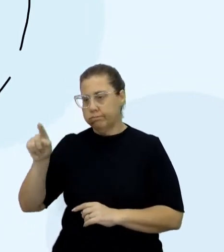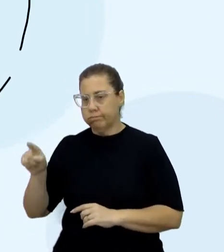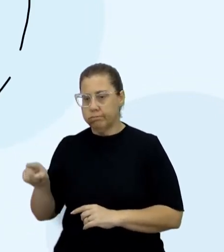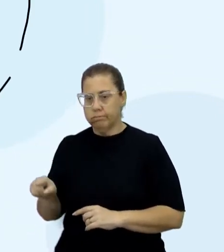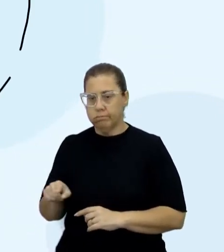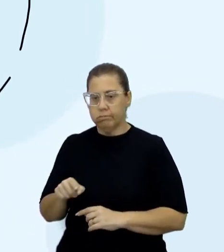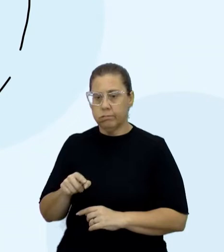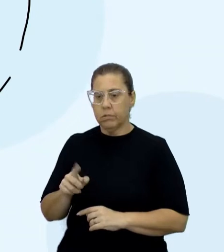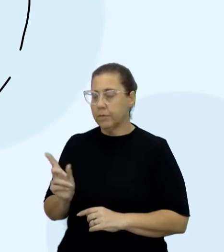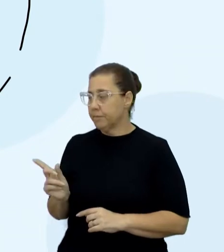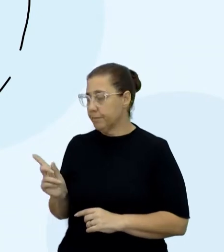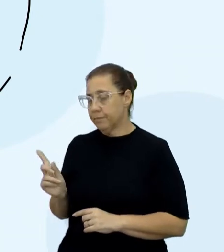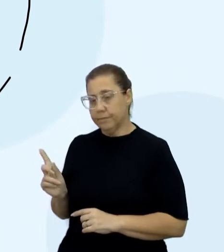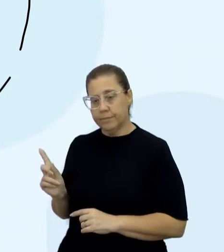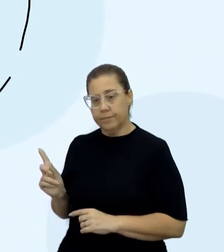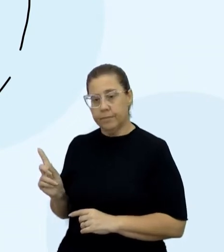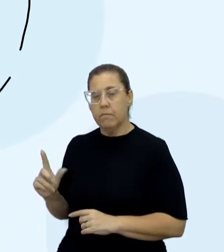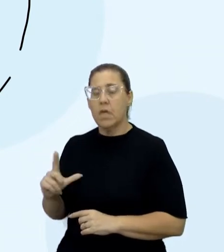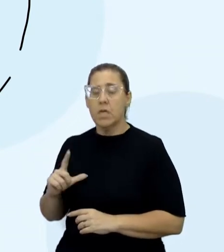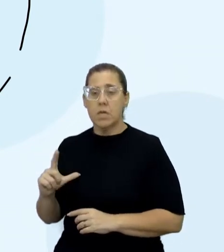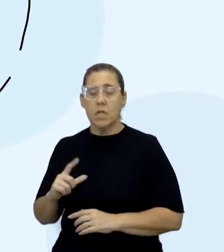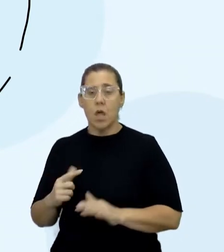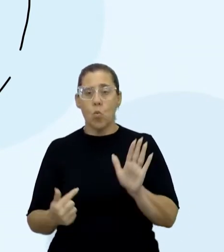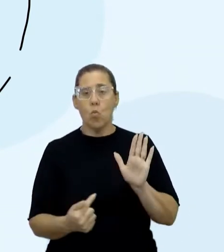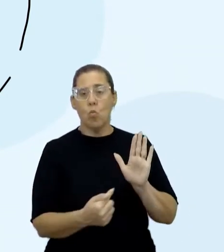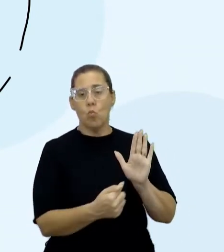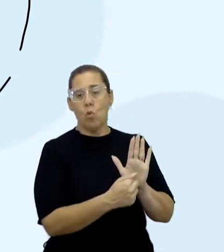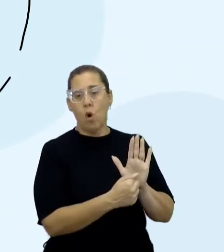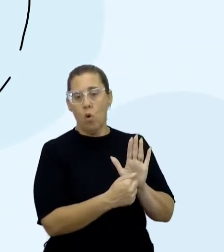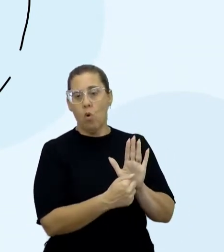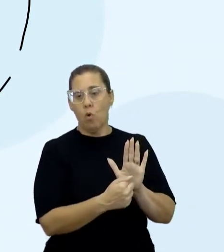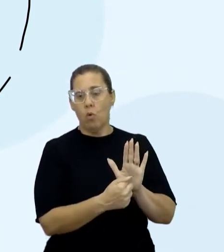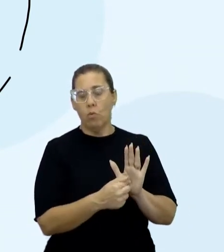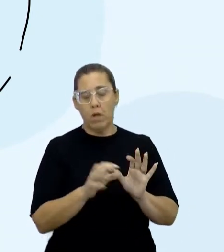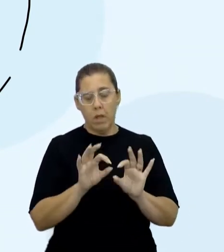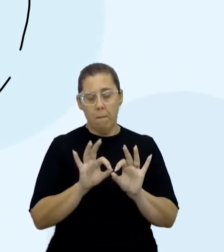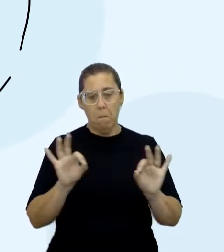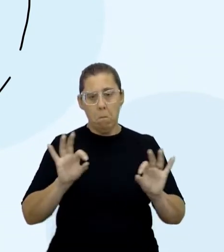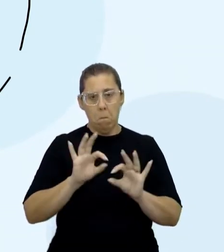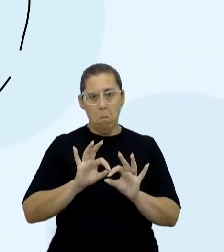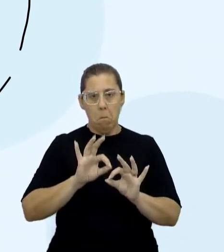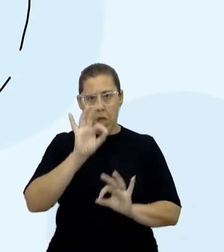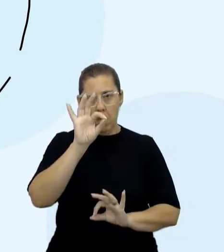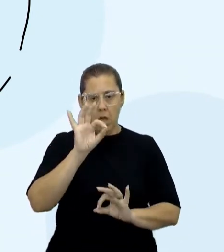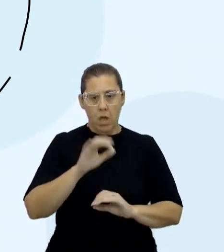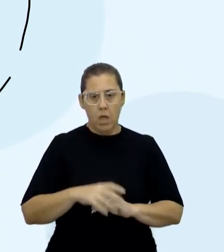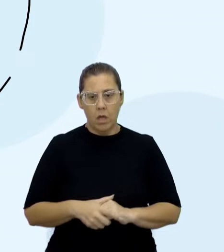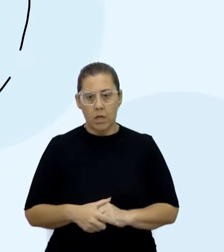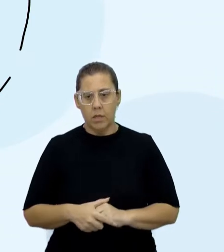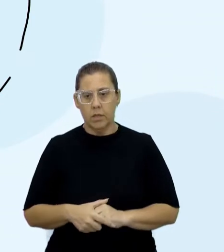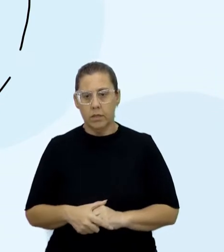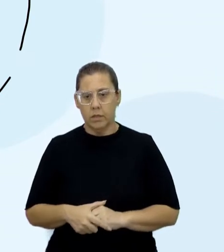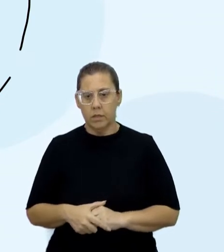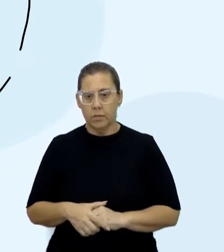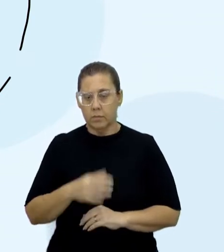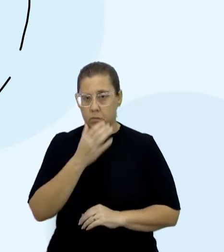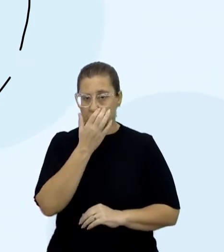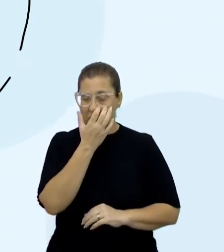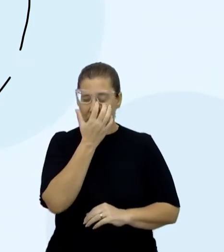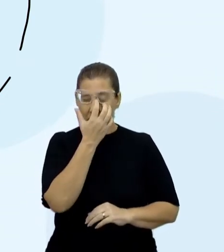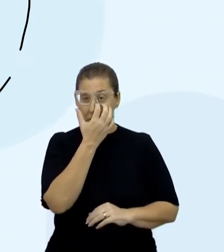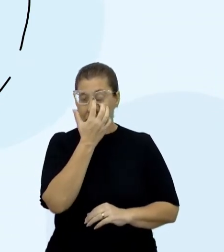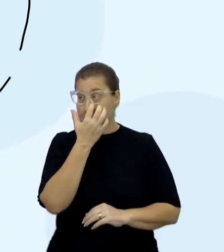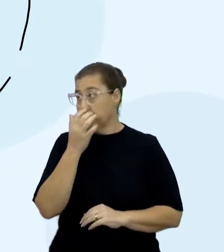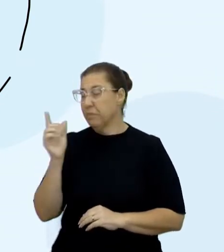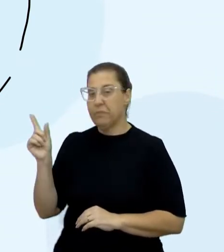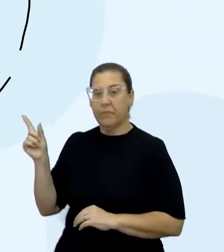compasso, tem aqui um centro, né, e essa medida daqui até o centro,